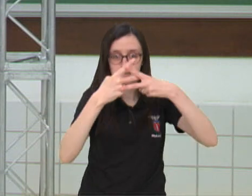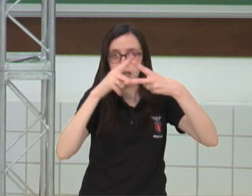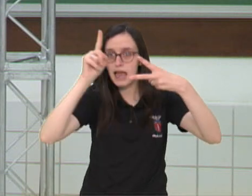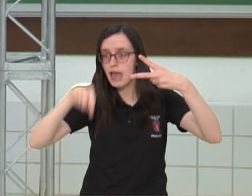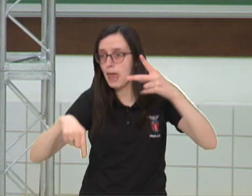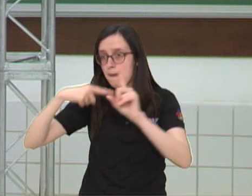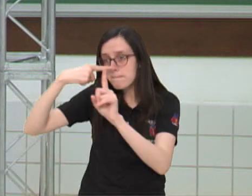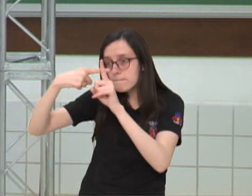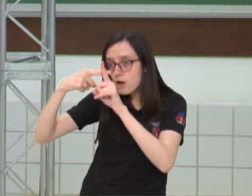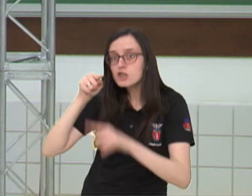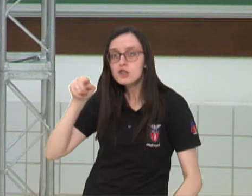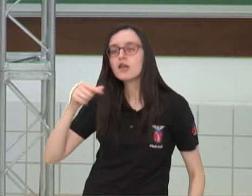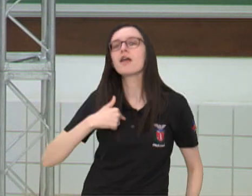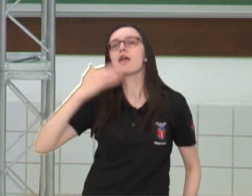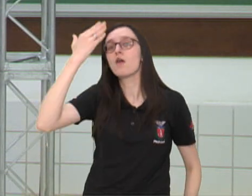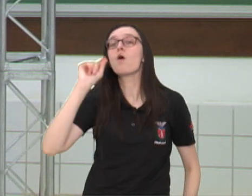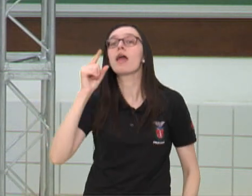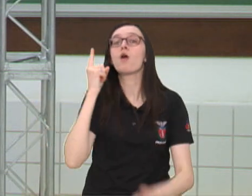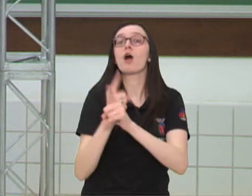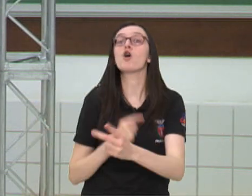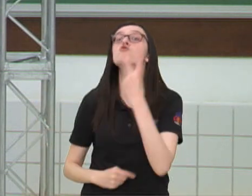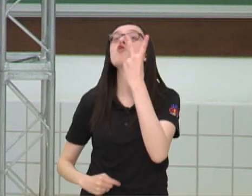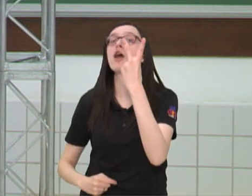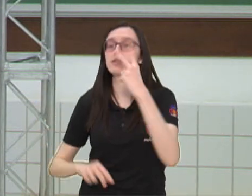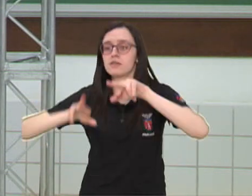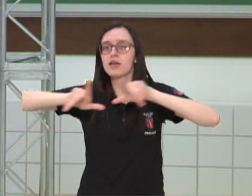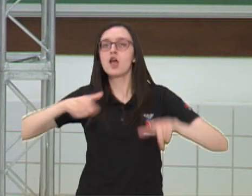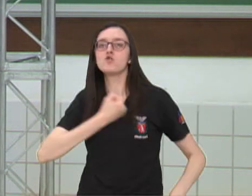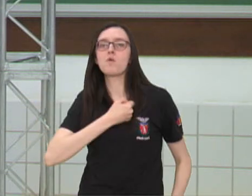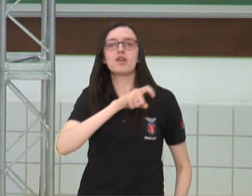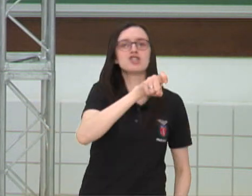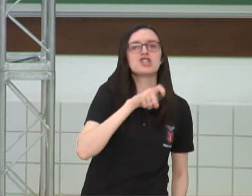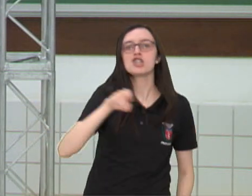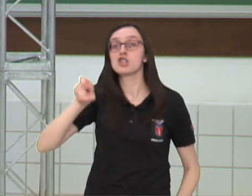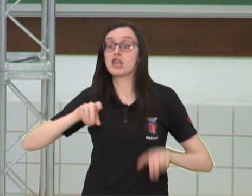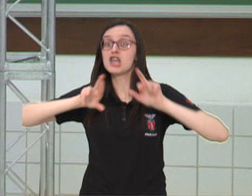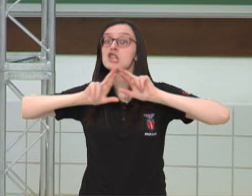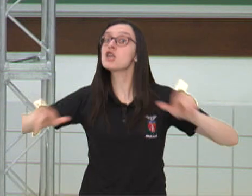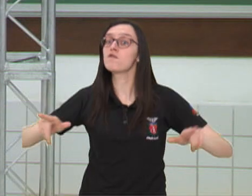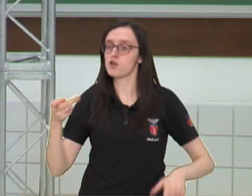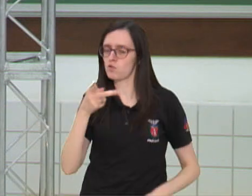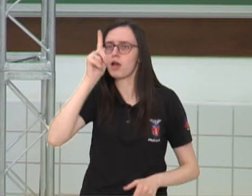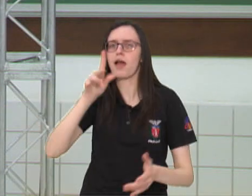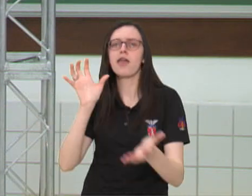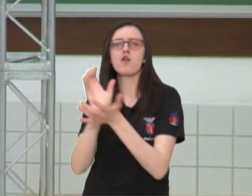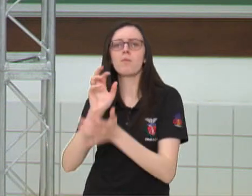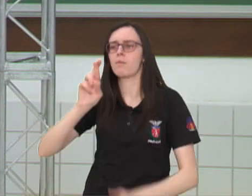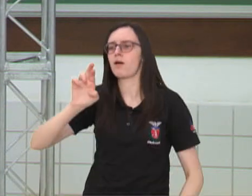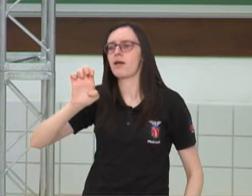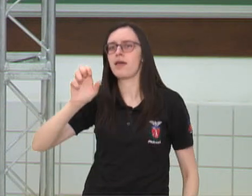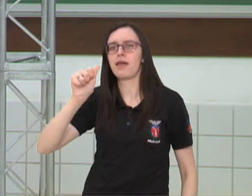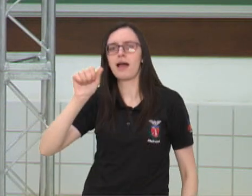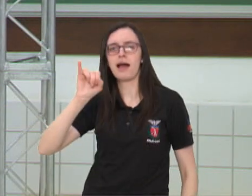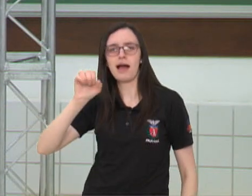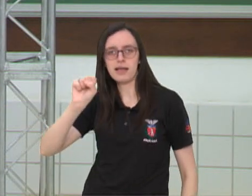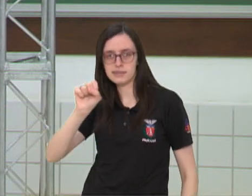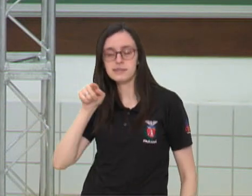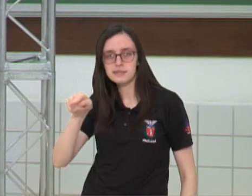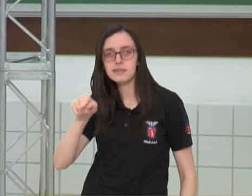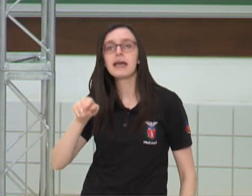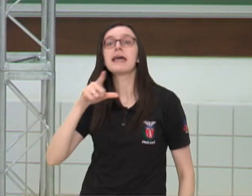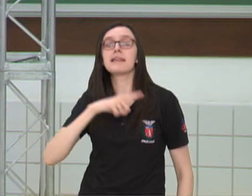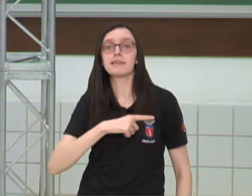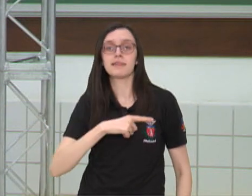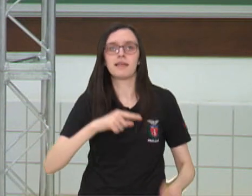Eu sei que eu vou encontrar duas raízes reais e diferentes. Eu sei que a parábola, além de ser a concavidade voltada